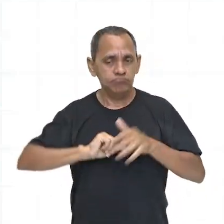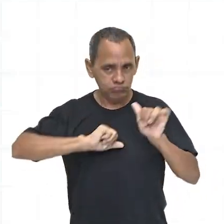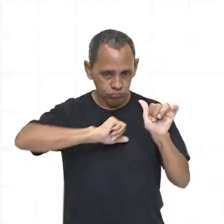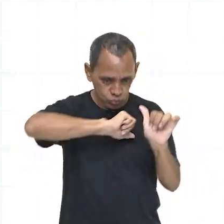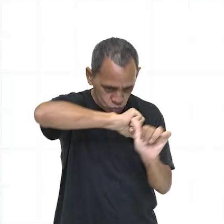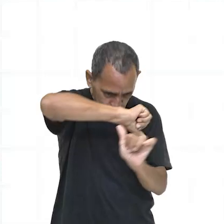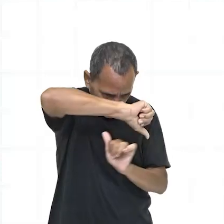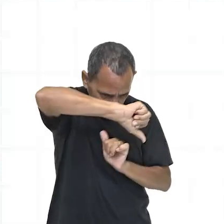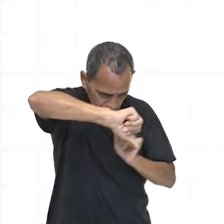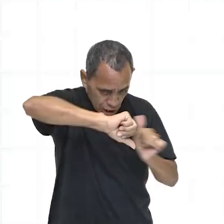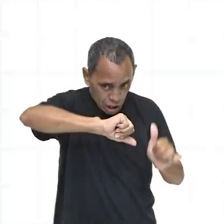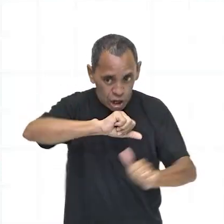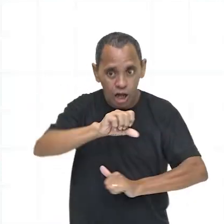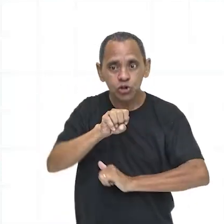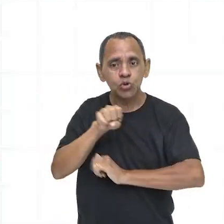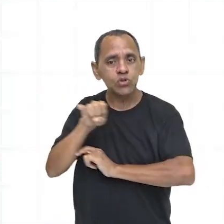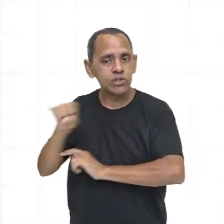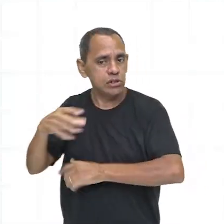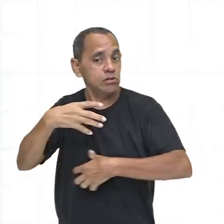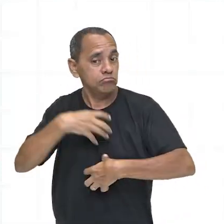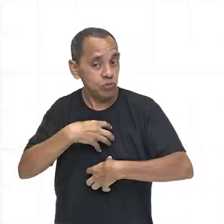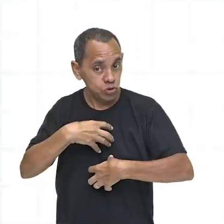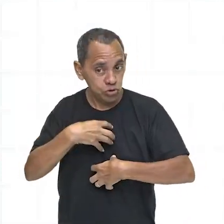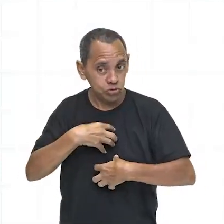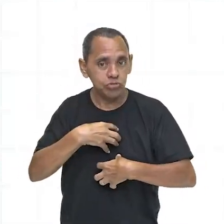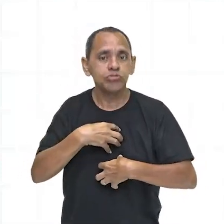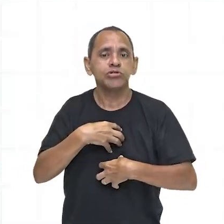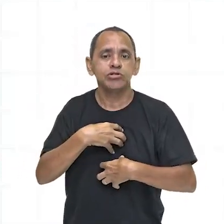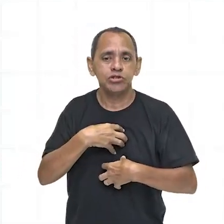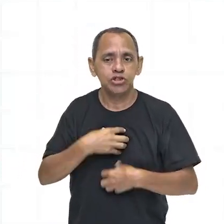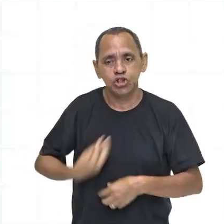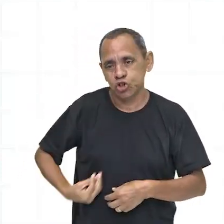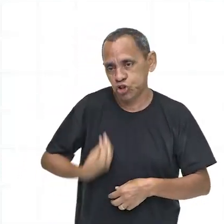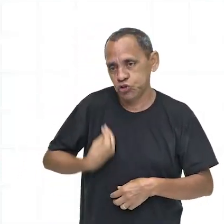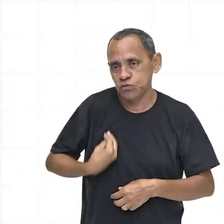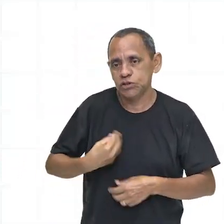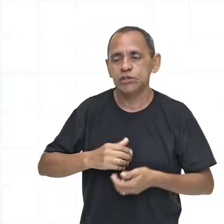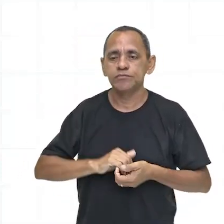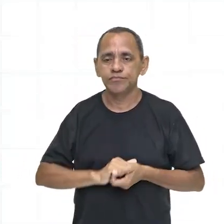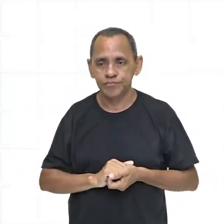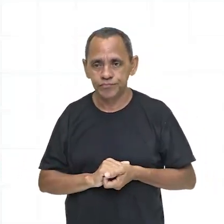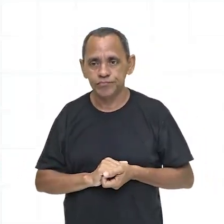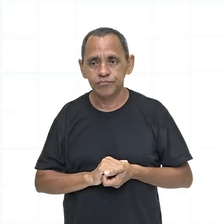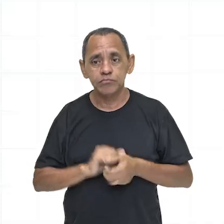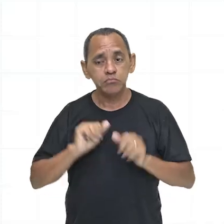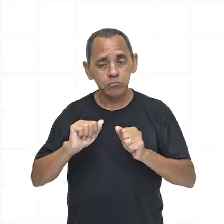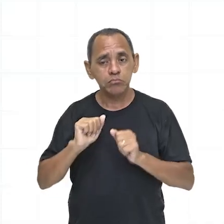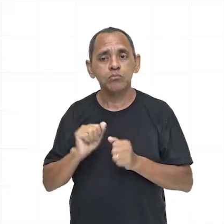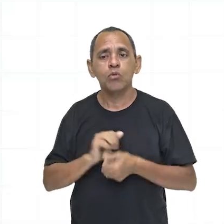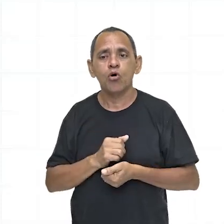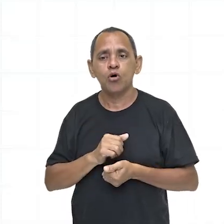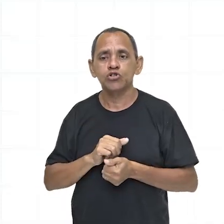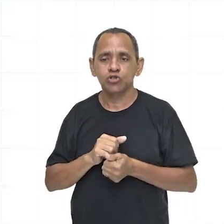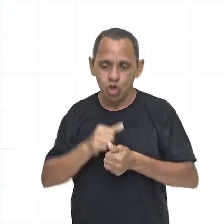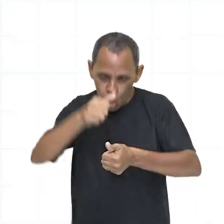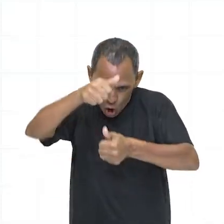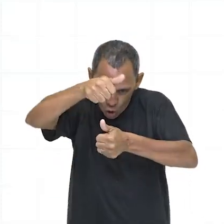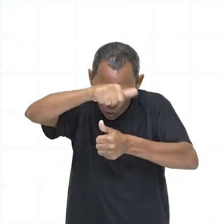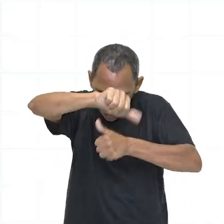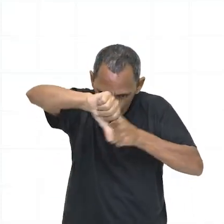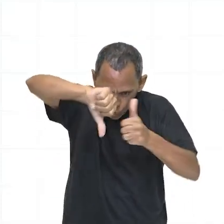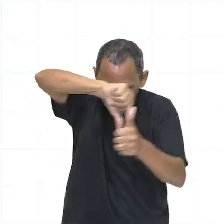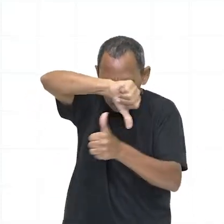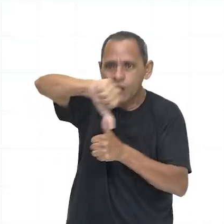seu estilo de vida. Ok? Então, a pessoa que tem diabetes do tipo 2, ela pode ou não